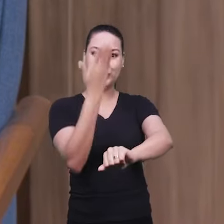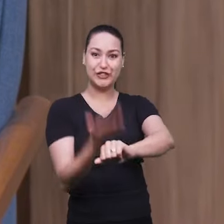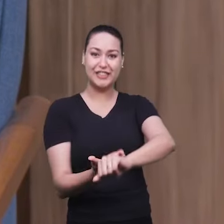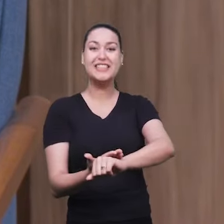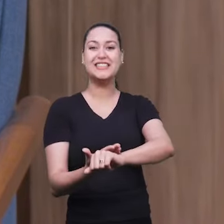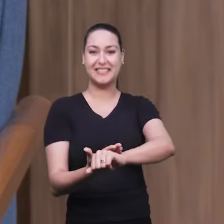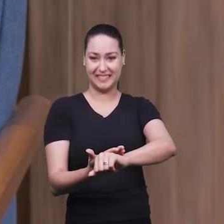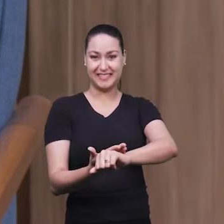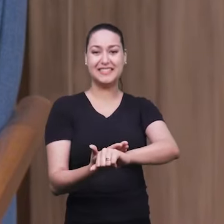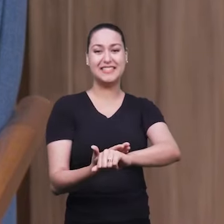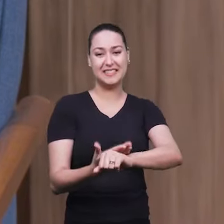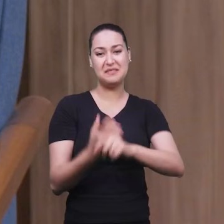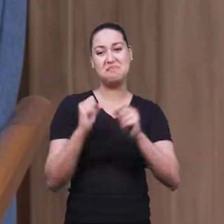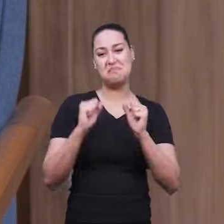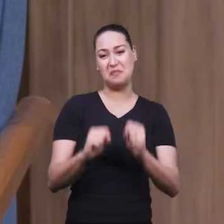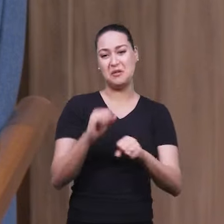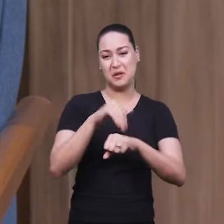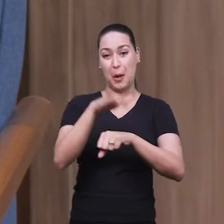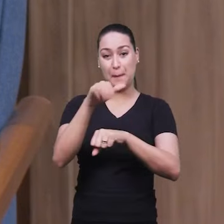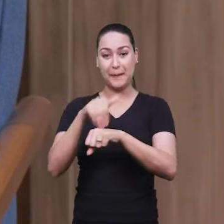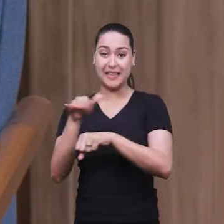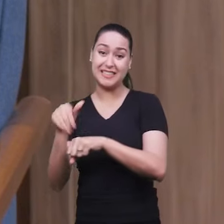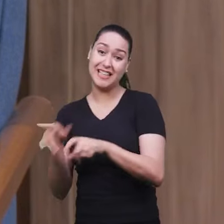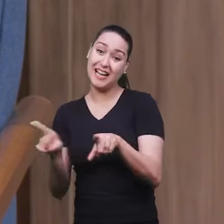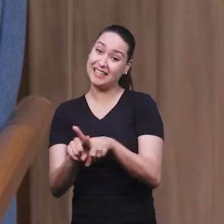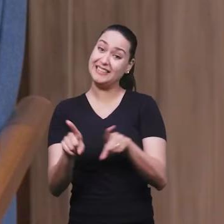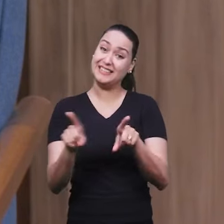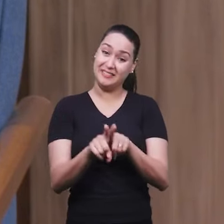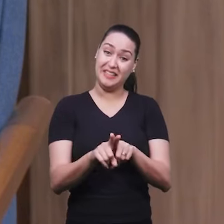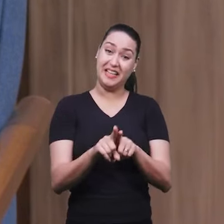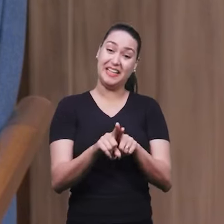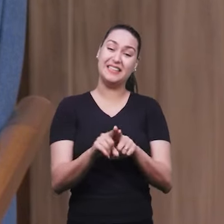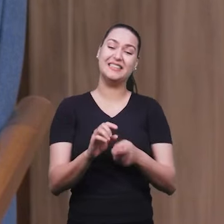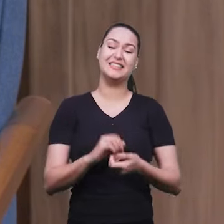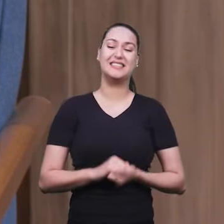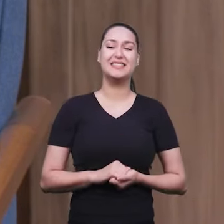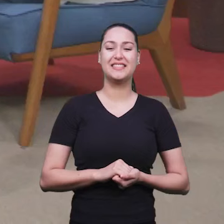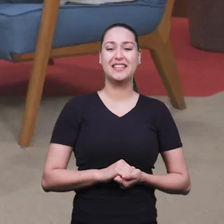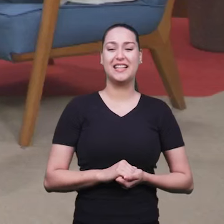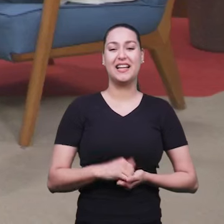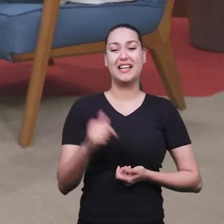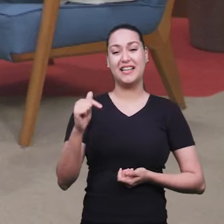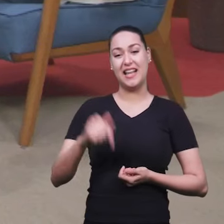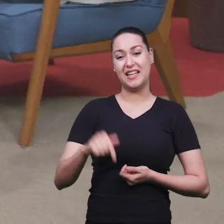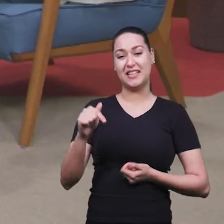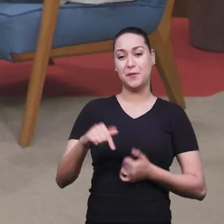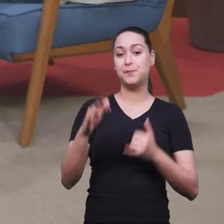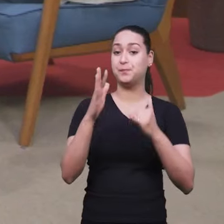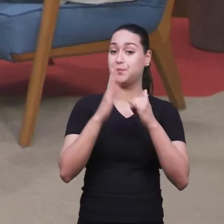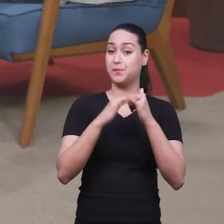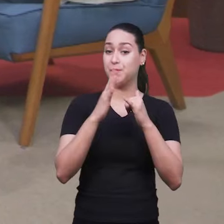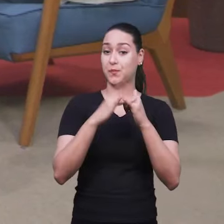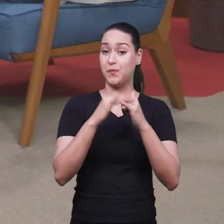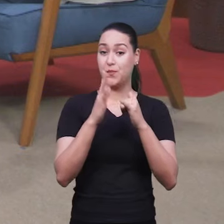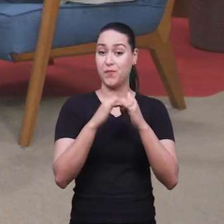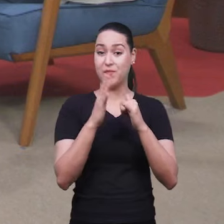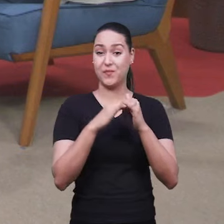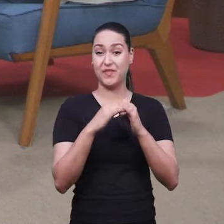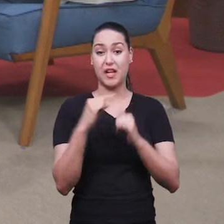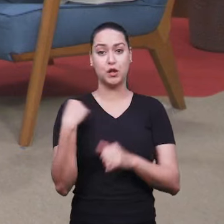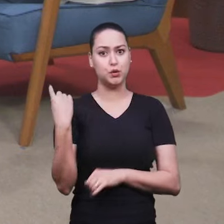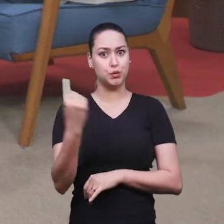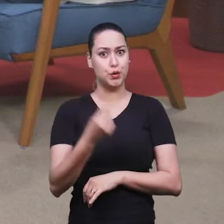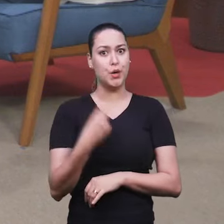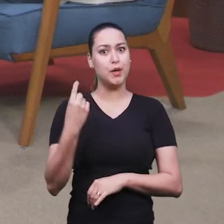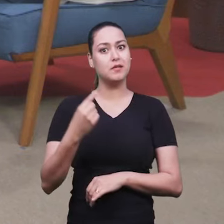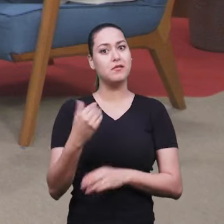24 horas por dia. Se quiser, ainda pode compartilhar os nossos conteúdos. E aqui no nosso canal, a cada dia nós